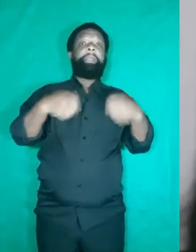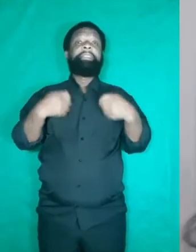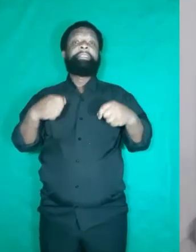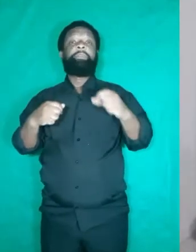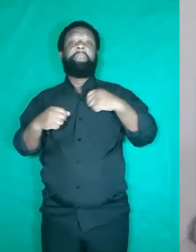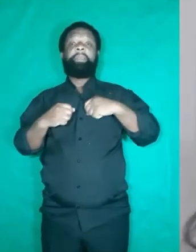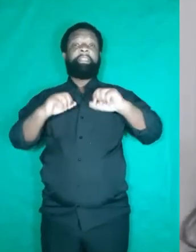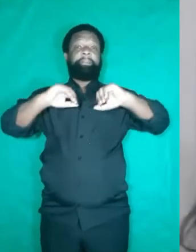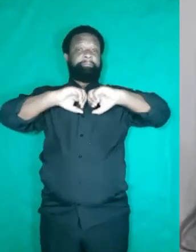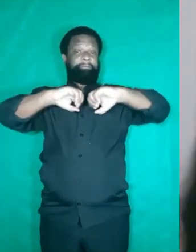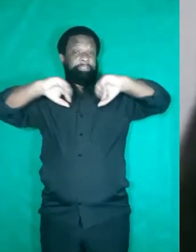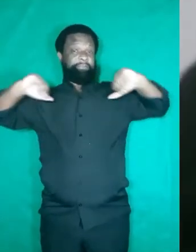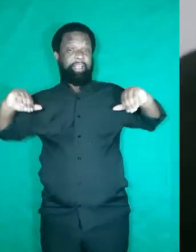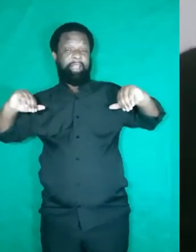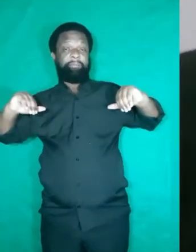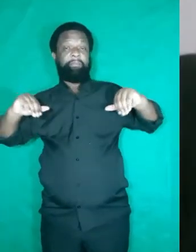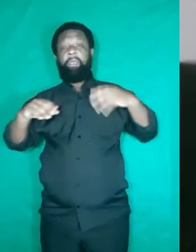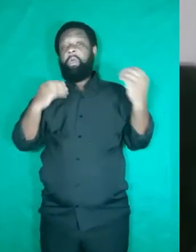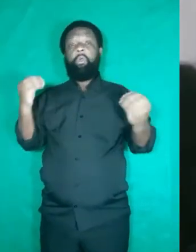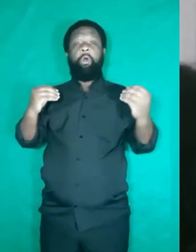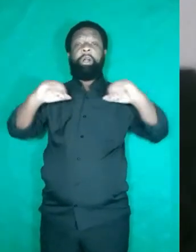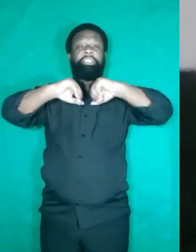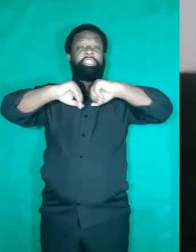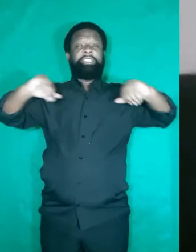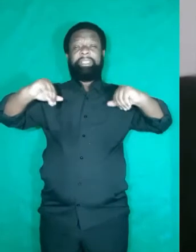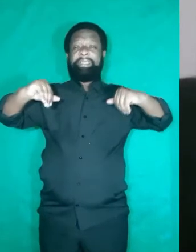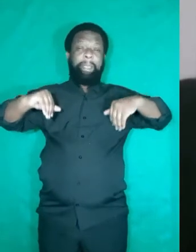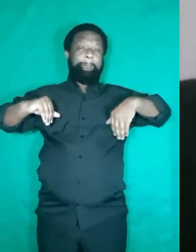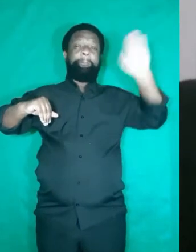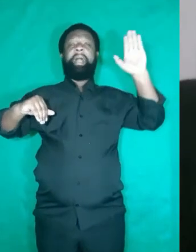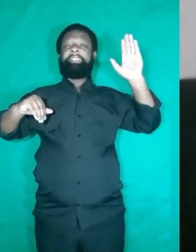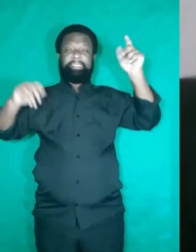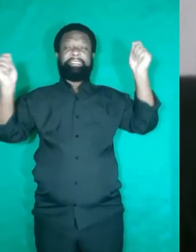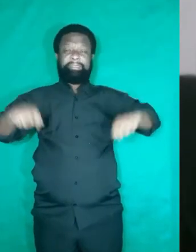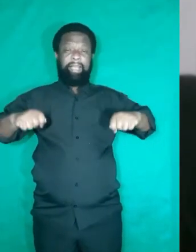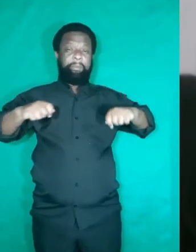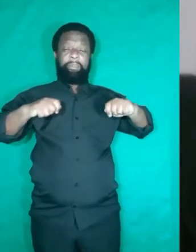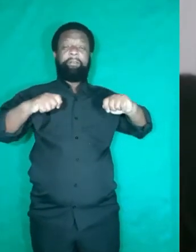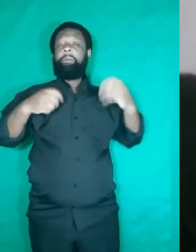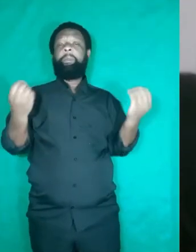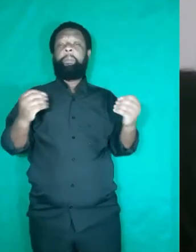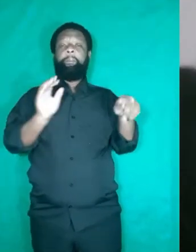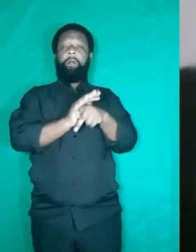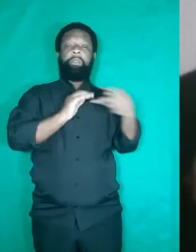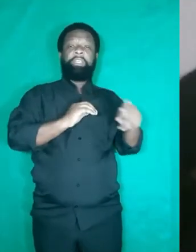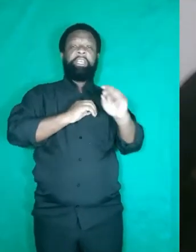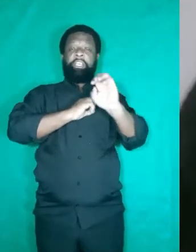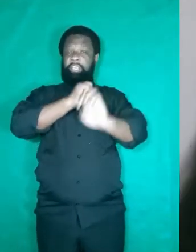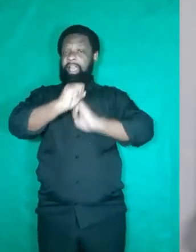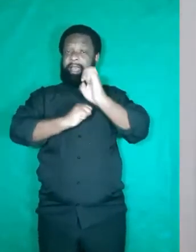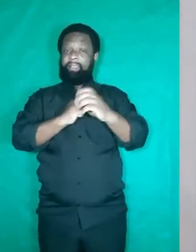precisam ficar distantes um do outro. Qual é a maior distância possível que eu posso ter para esses